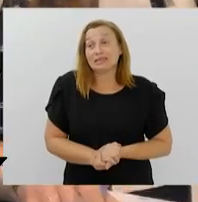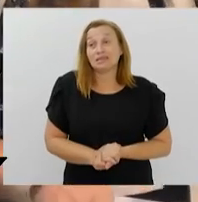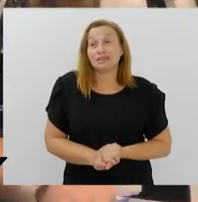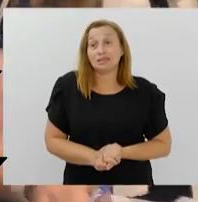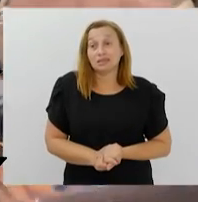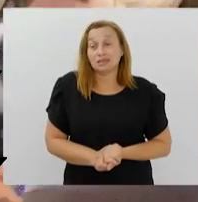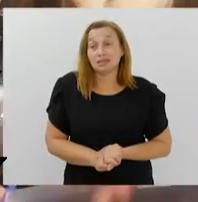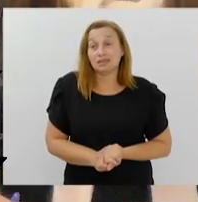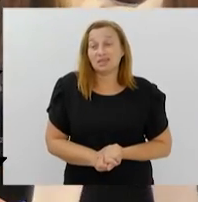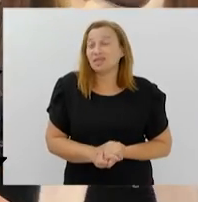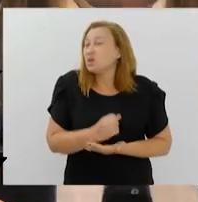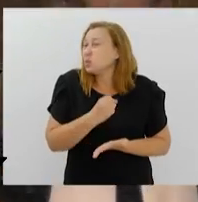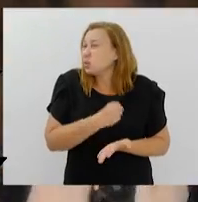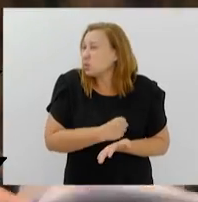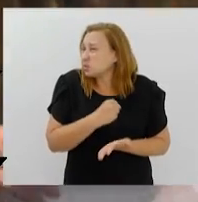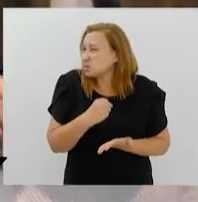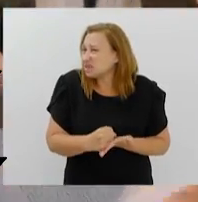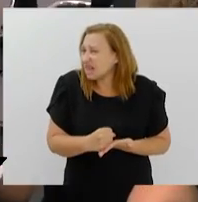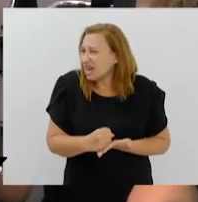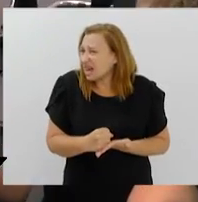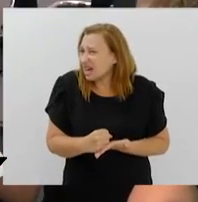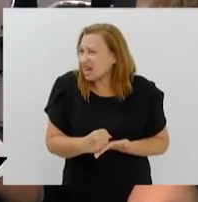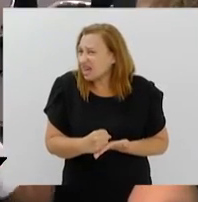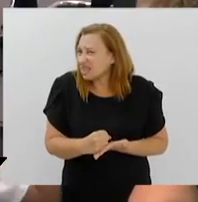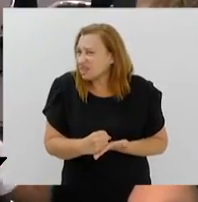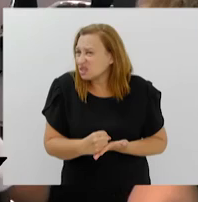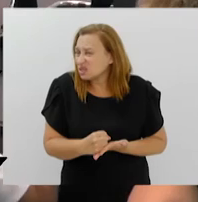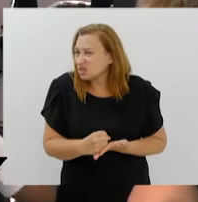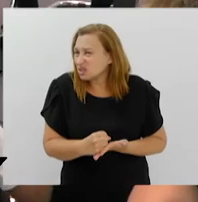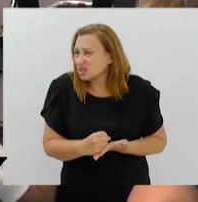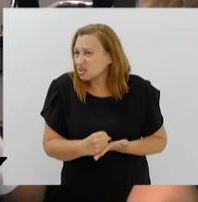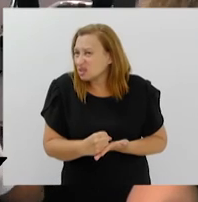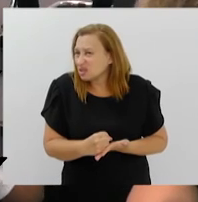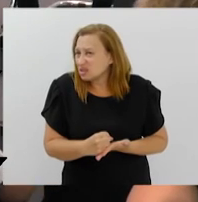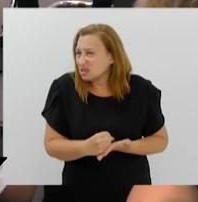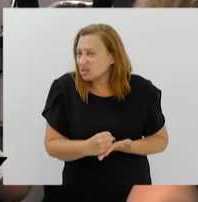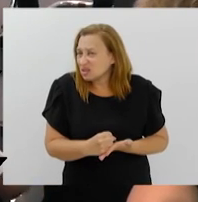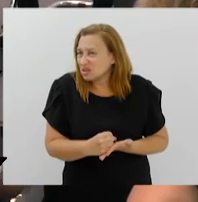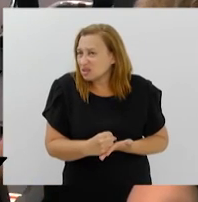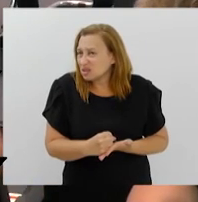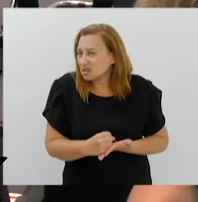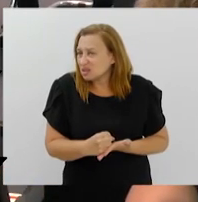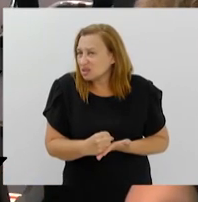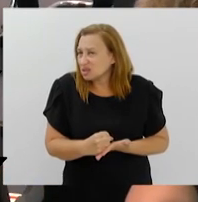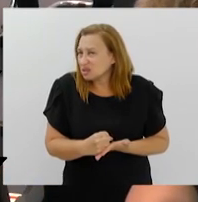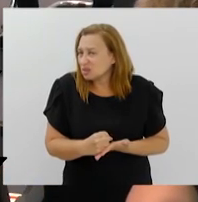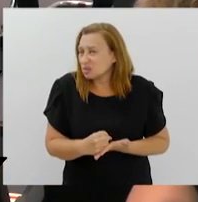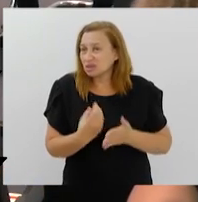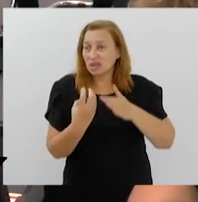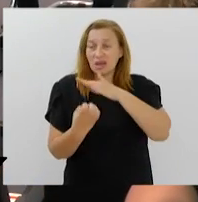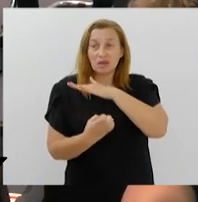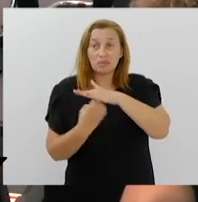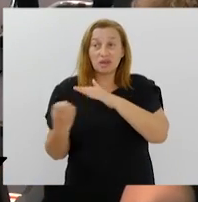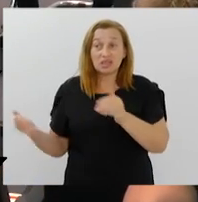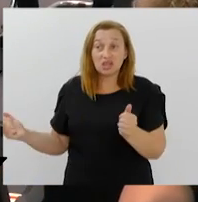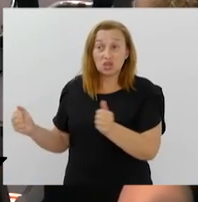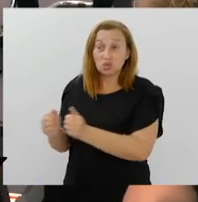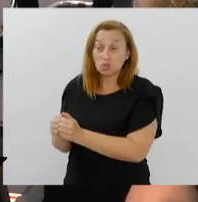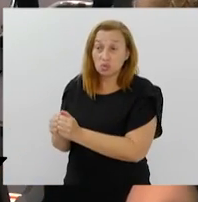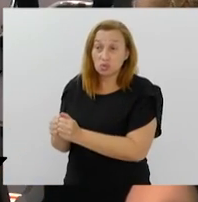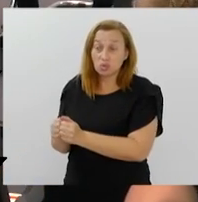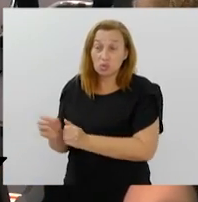o contrato é dois beneficiários é com a Unimed Não é com a